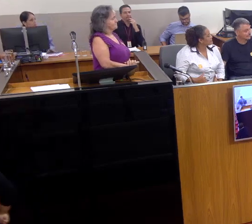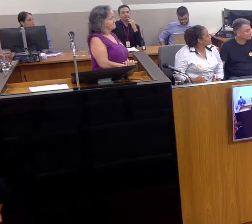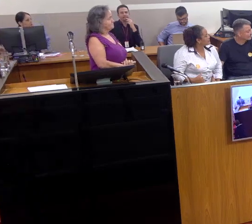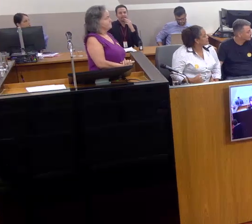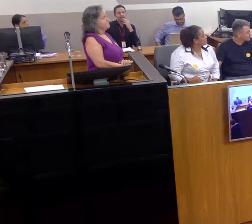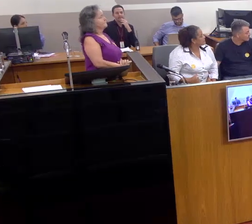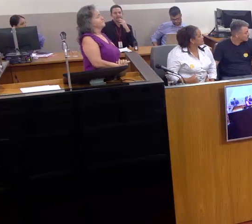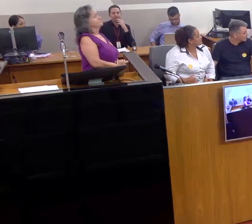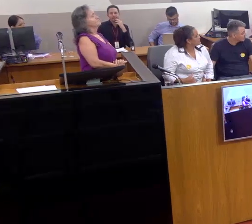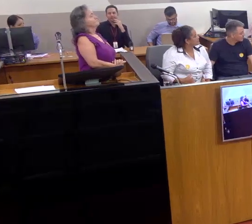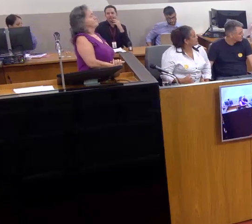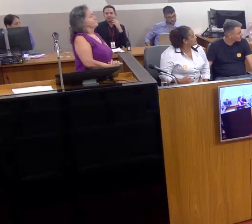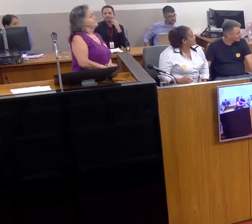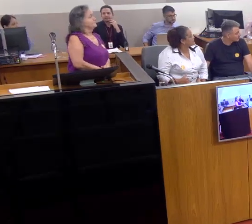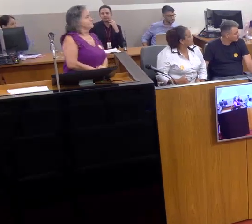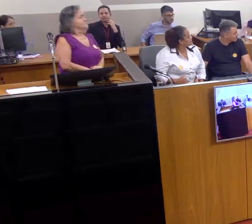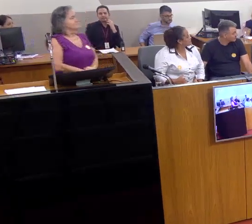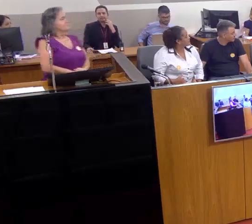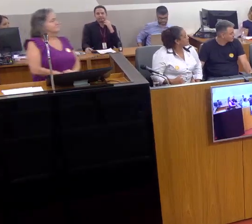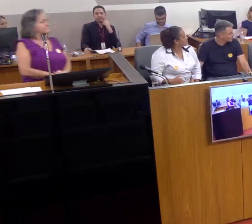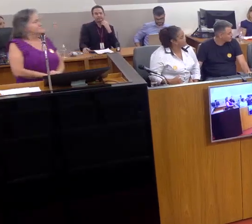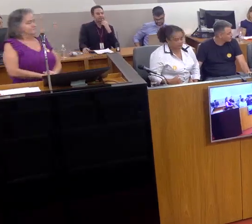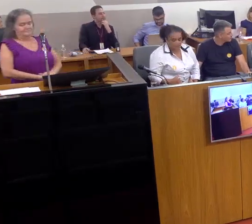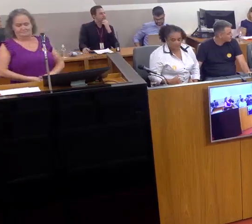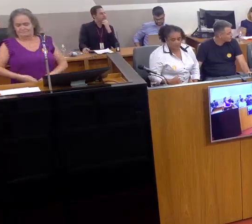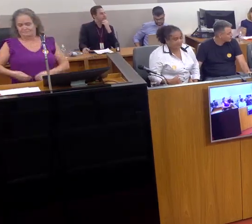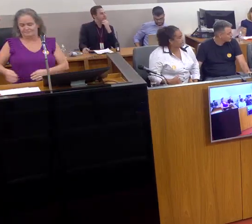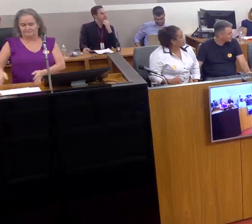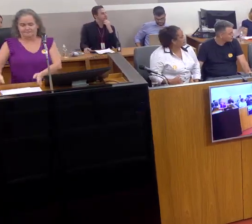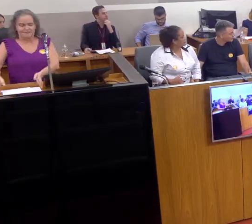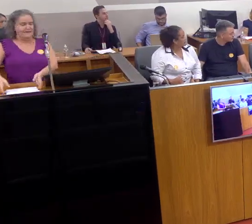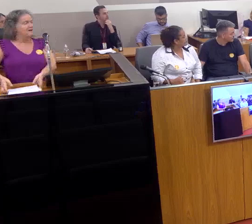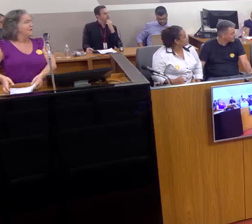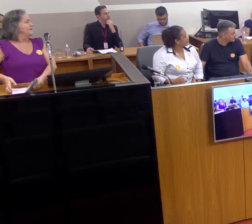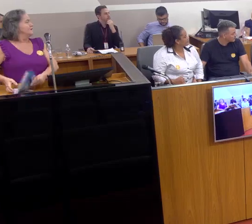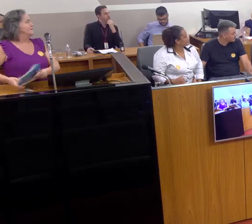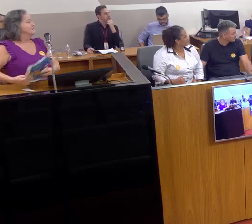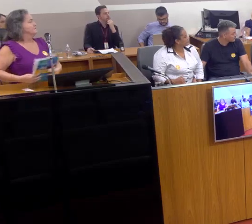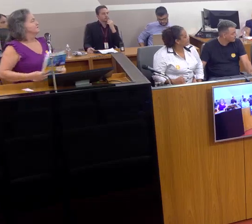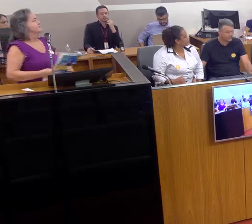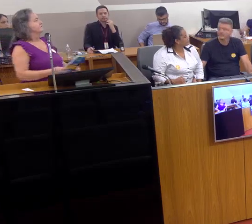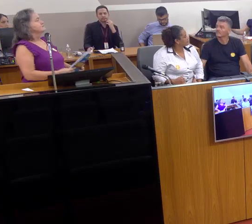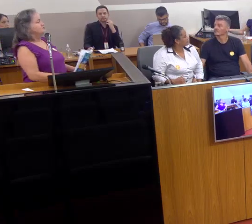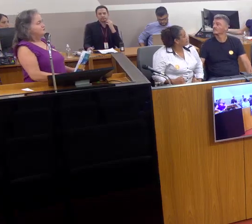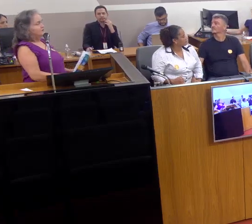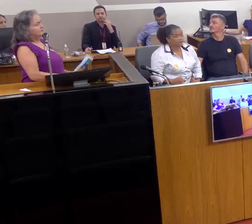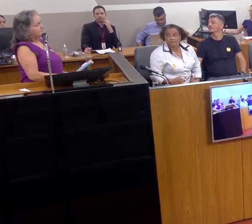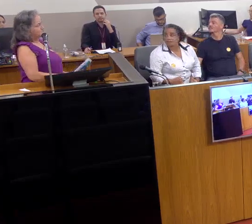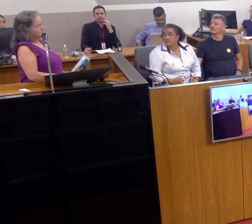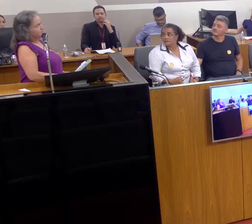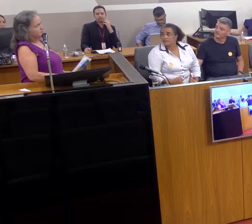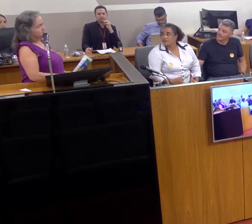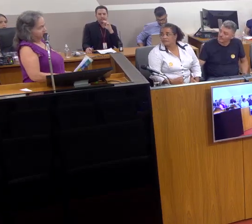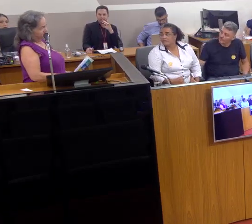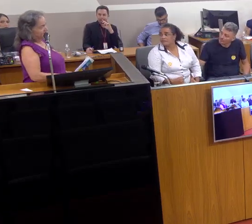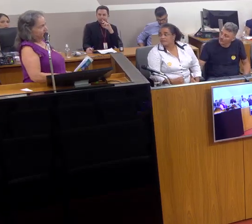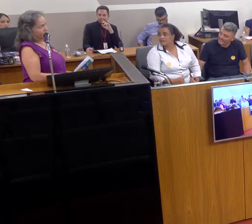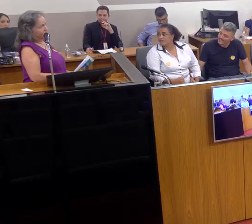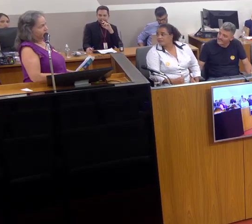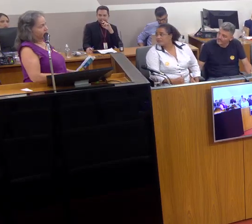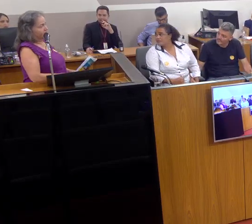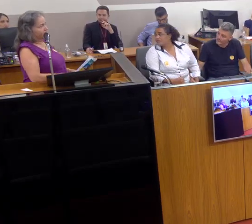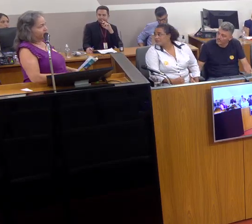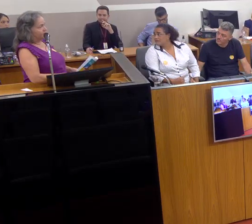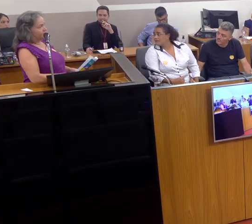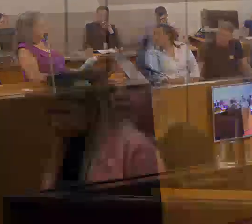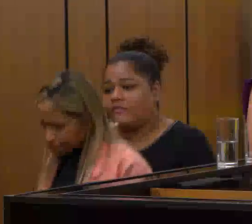ajuda aqui aos nossos companheiros nós vamos voltar para mesa Obrigado só uma